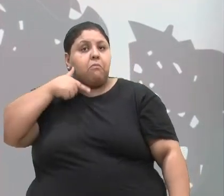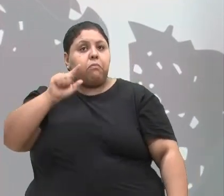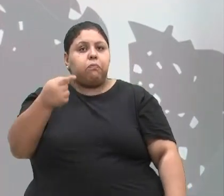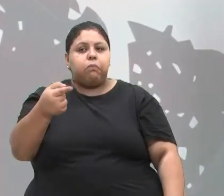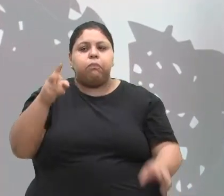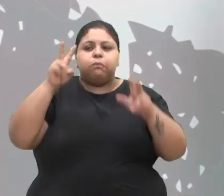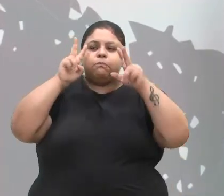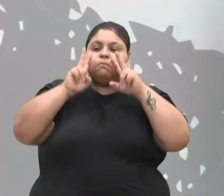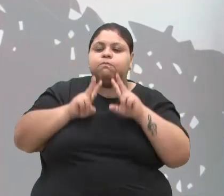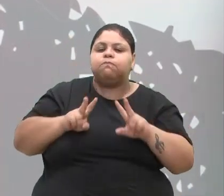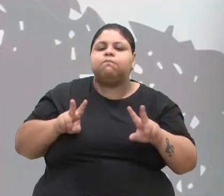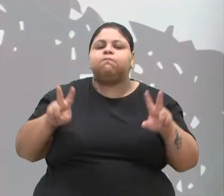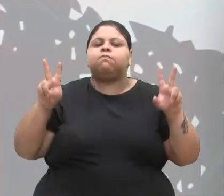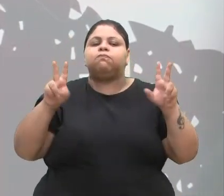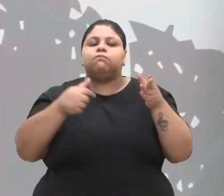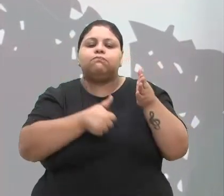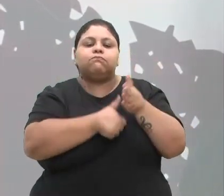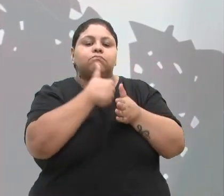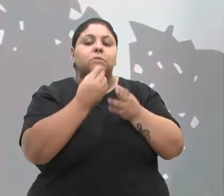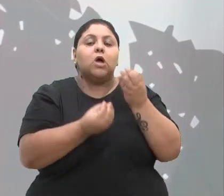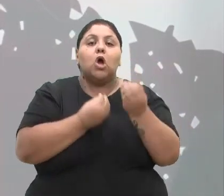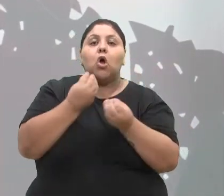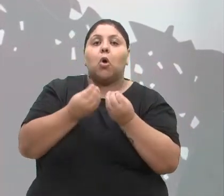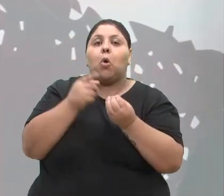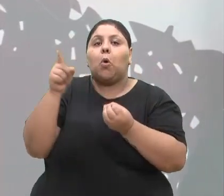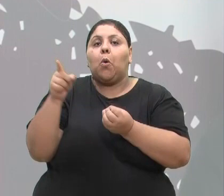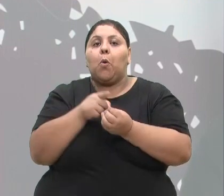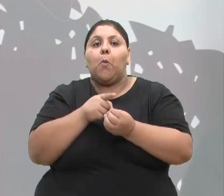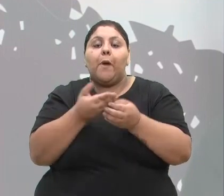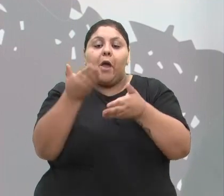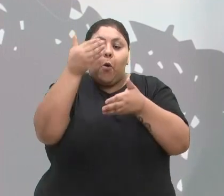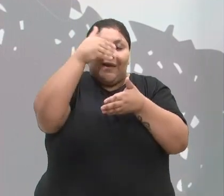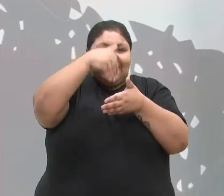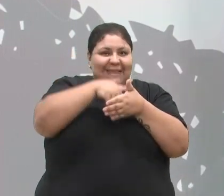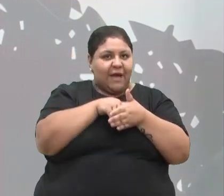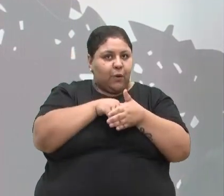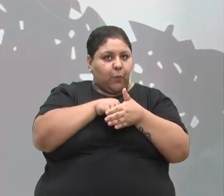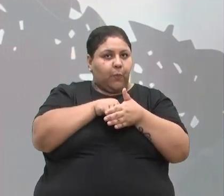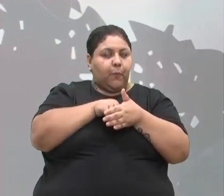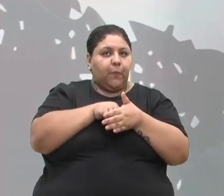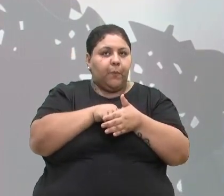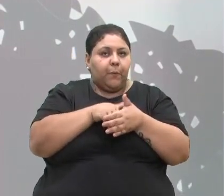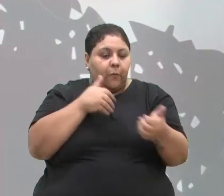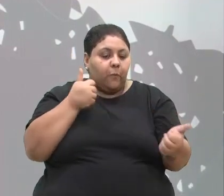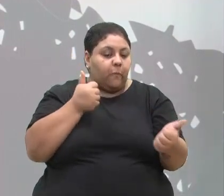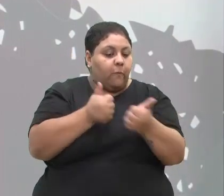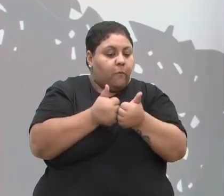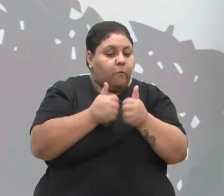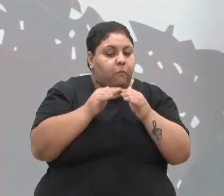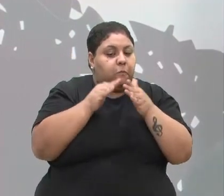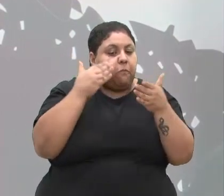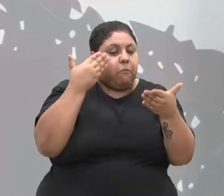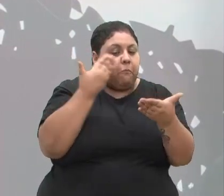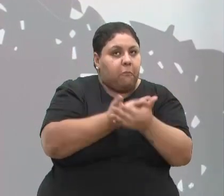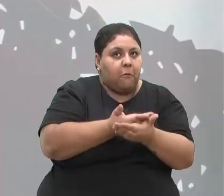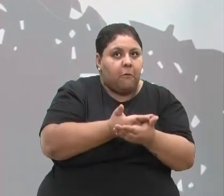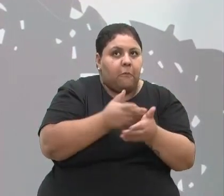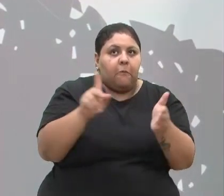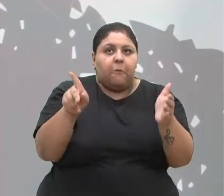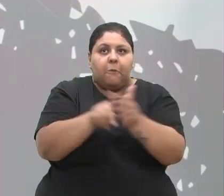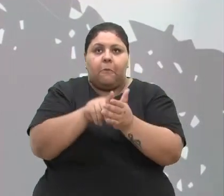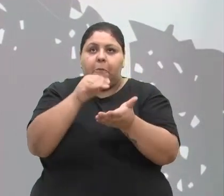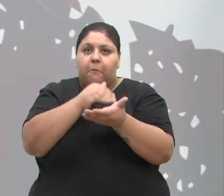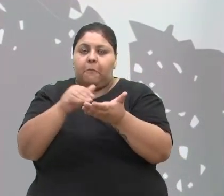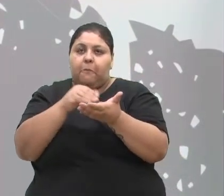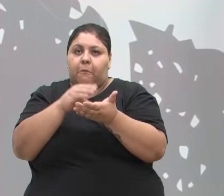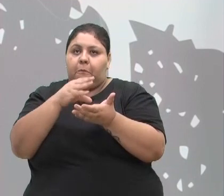visão um pouquinho mais ampla de como funciona a parte interna, né? Ter essa proximidade com as escolas, o próprio secretário citou,